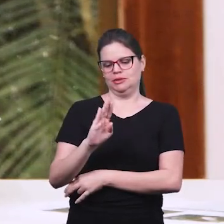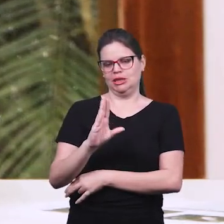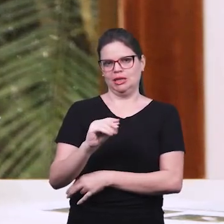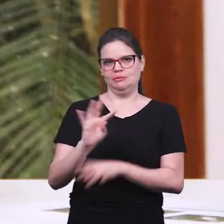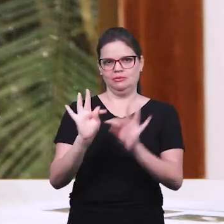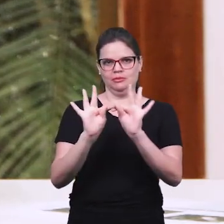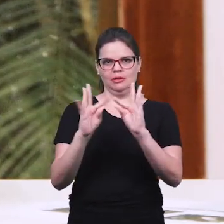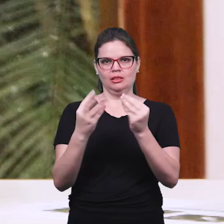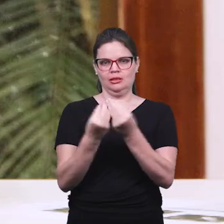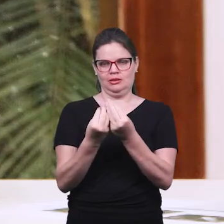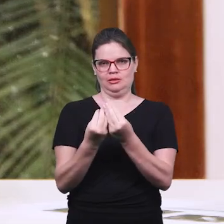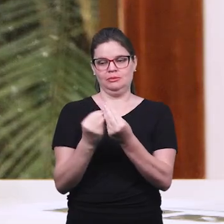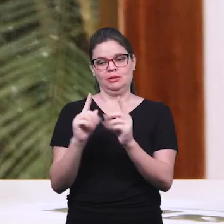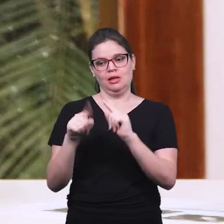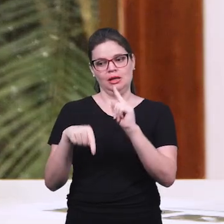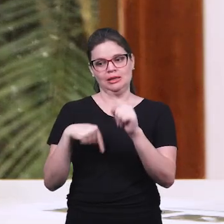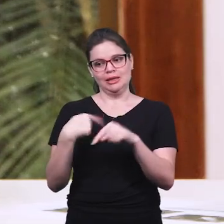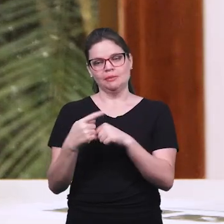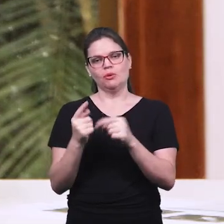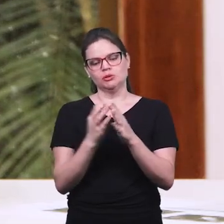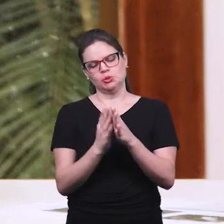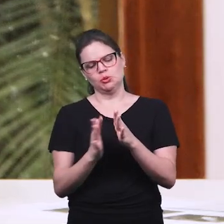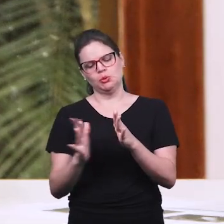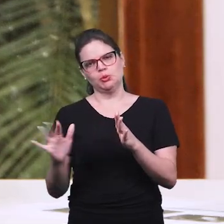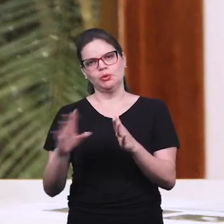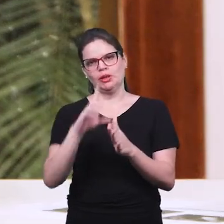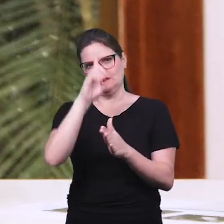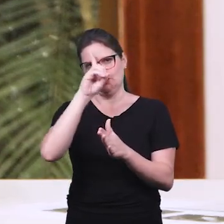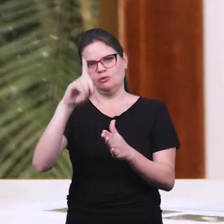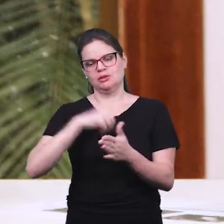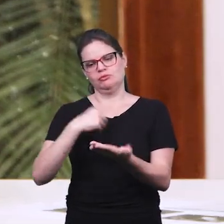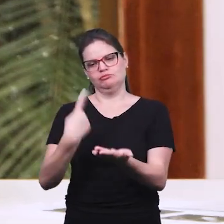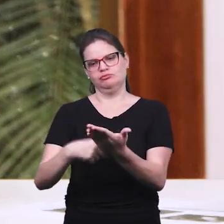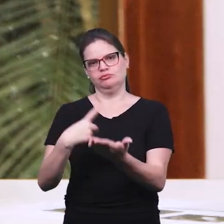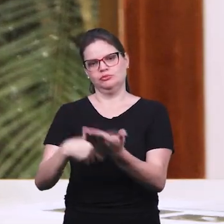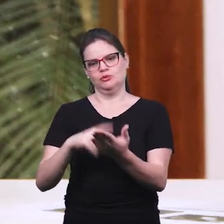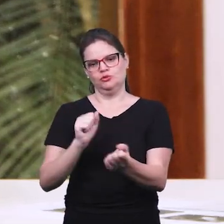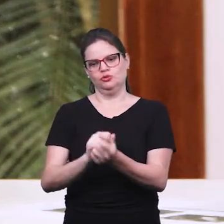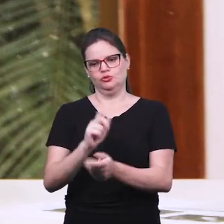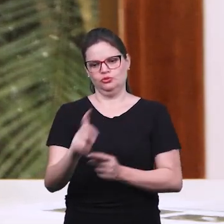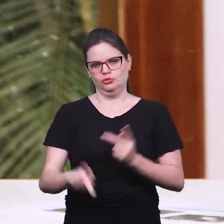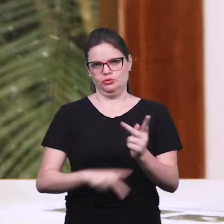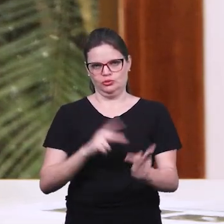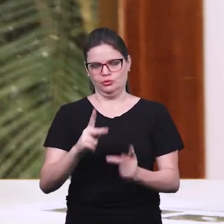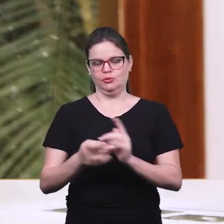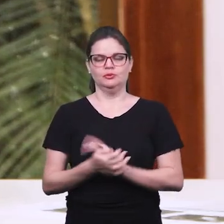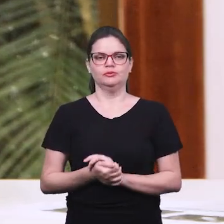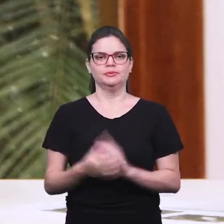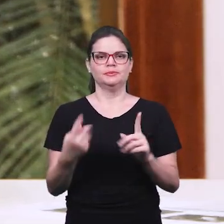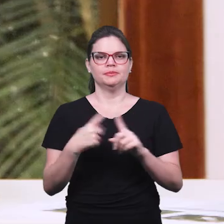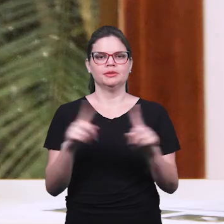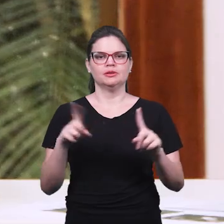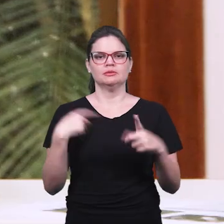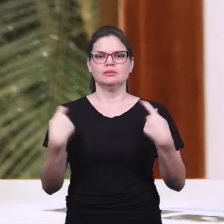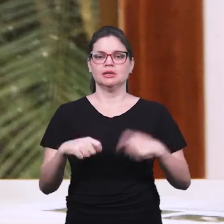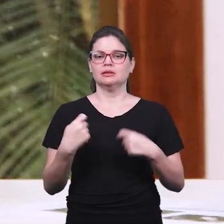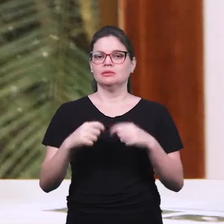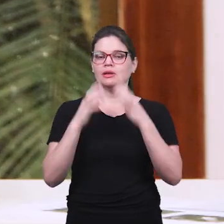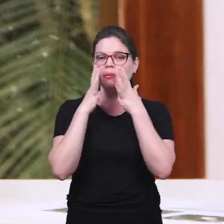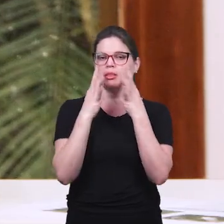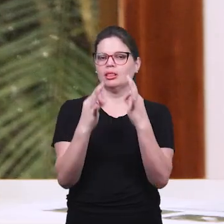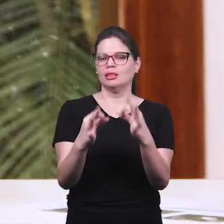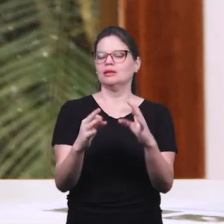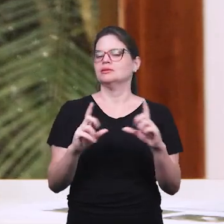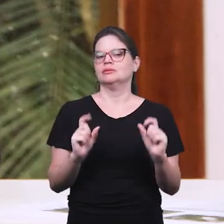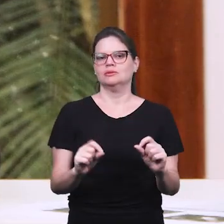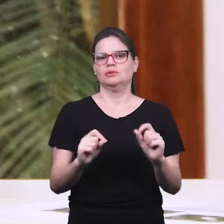Aqui é um ponto muito importante, porque vamos observar que o homem no mundo,